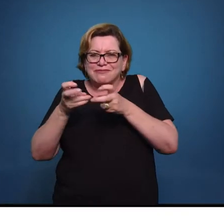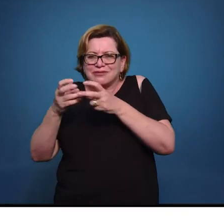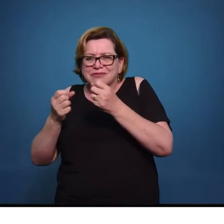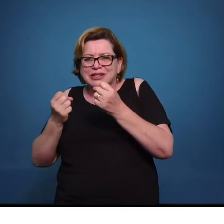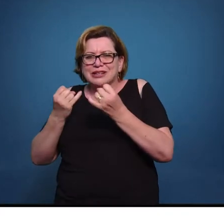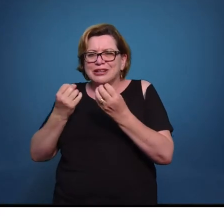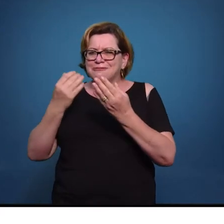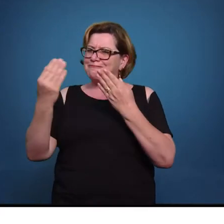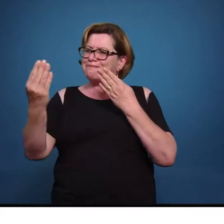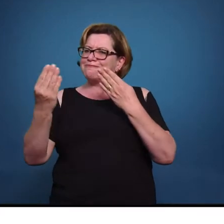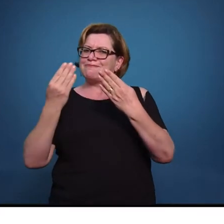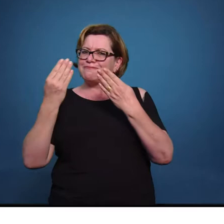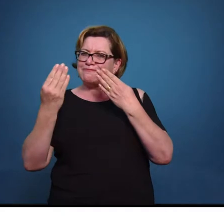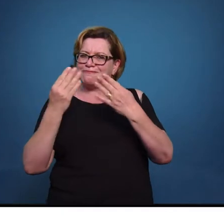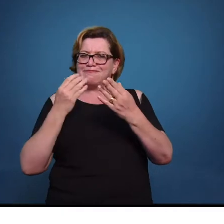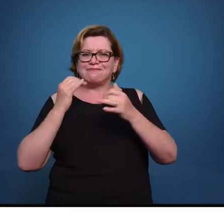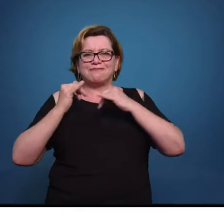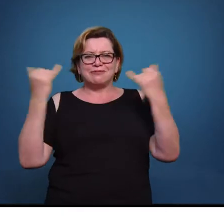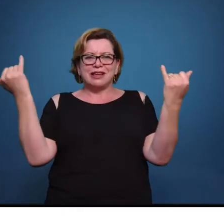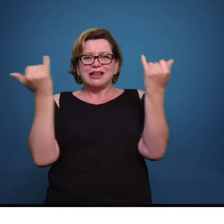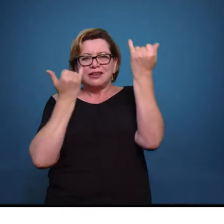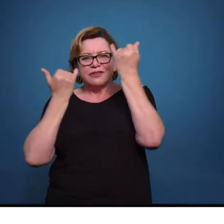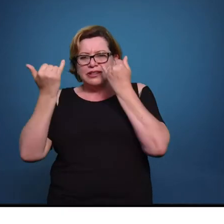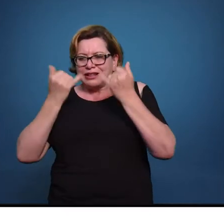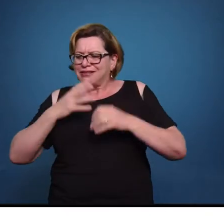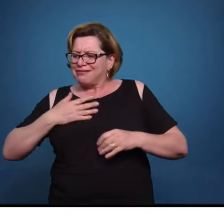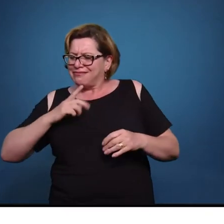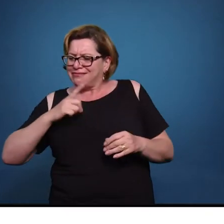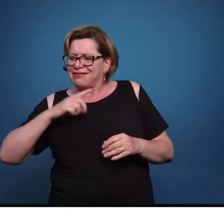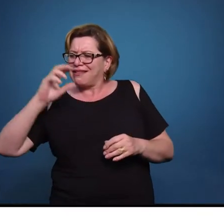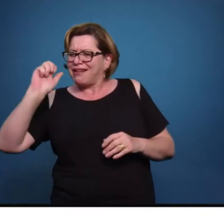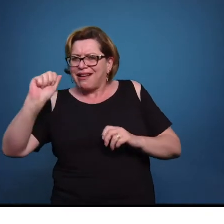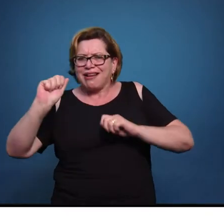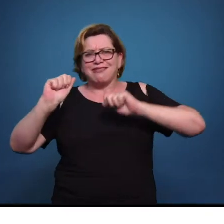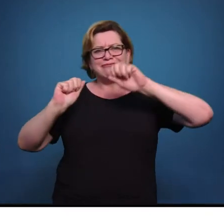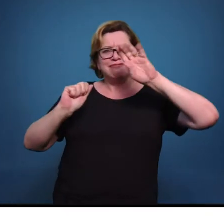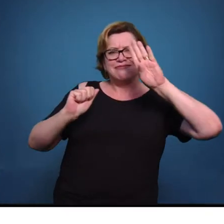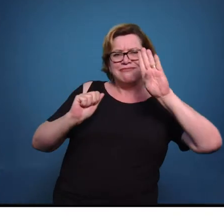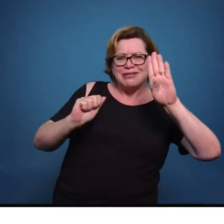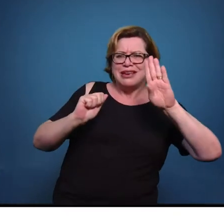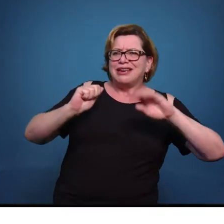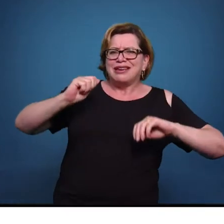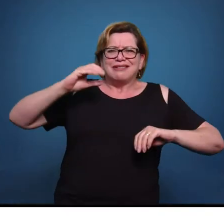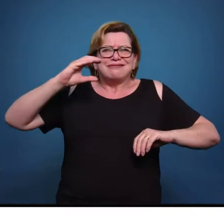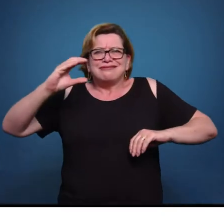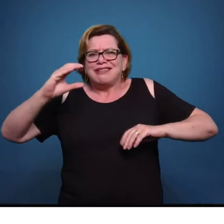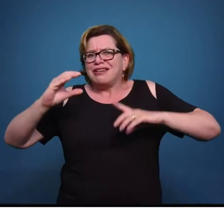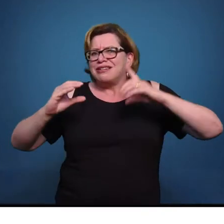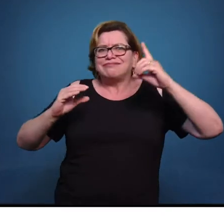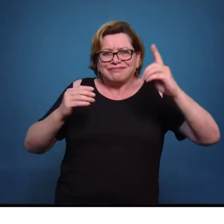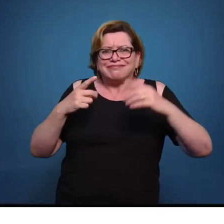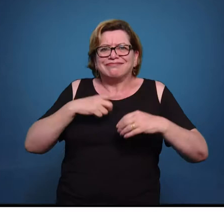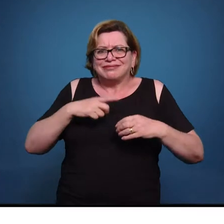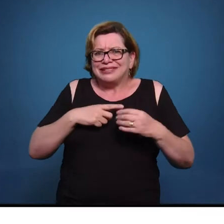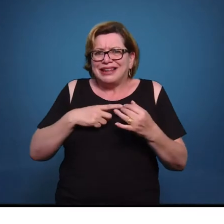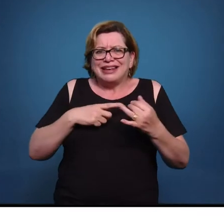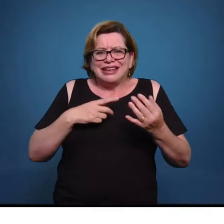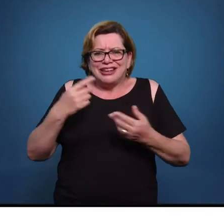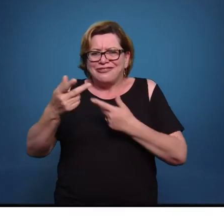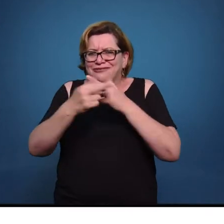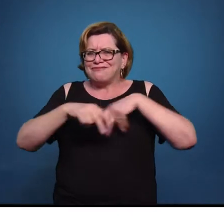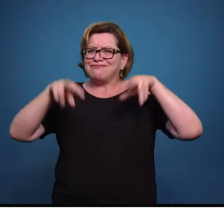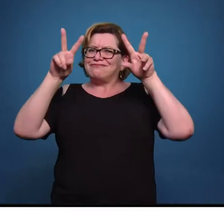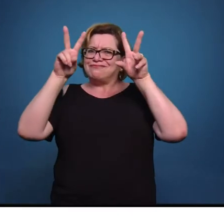informações. Temos acesso à versão A, à versão B e, muitas vezes, à versão D, C e D de determinado assunto,